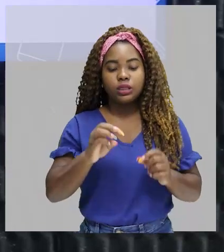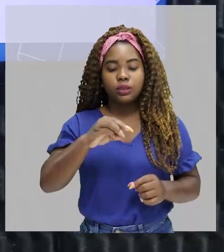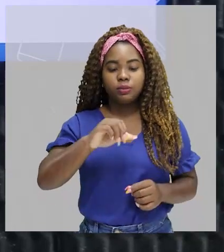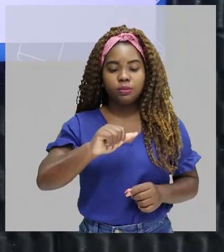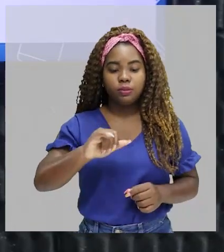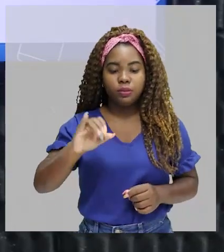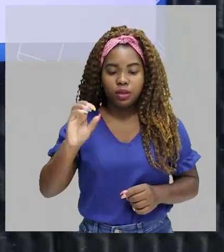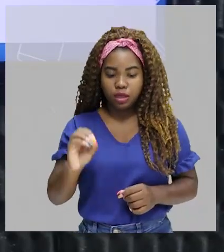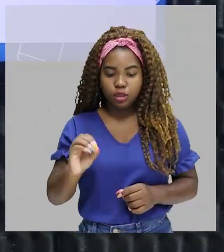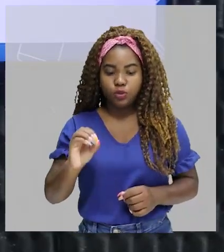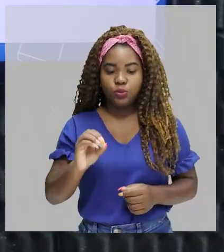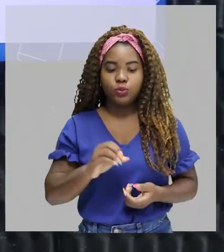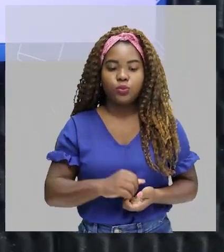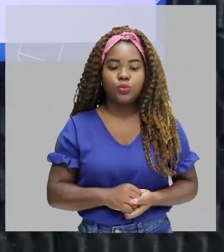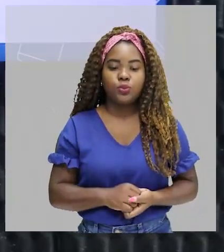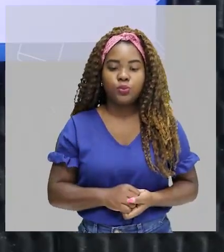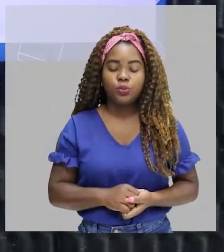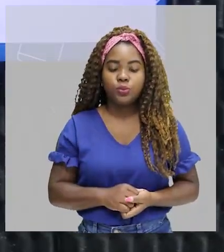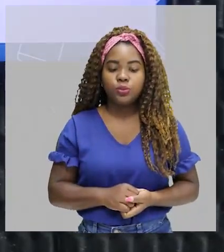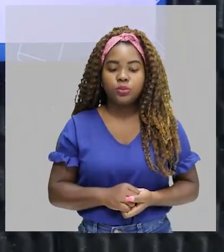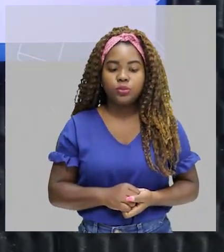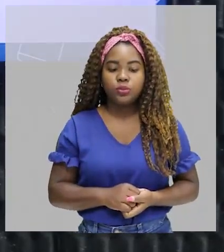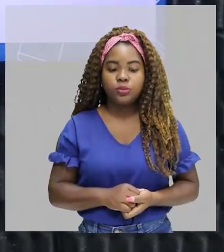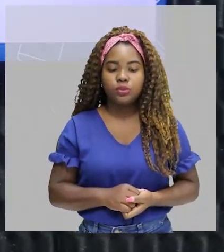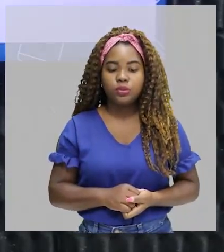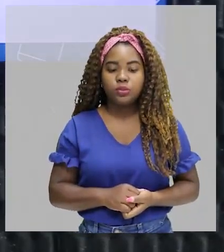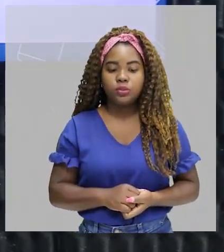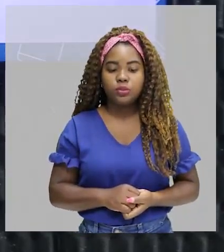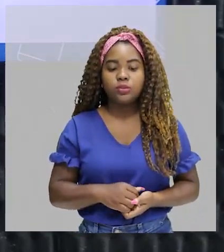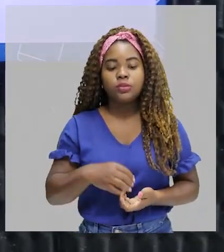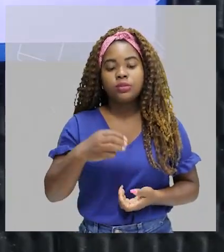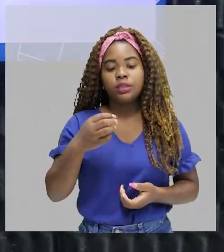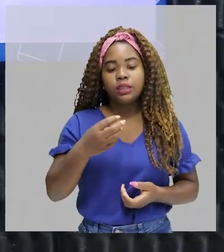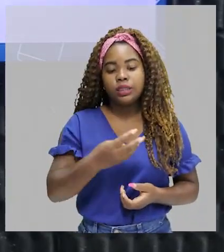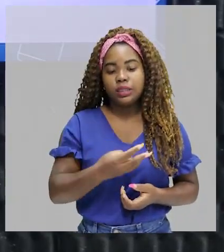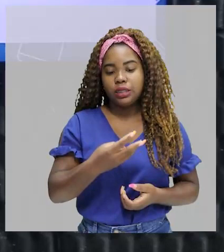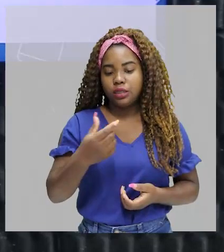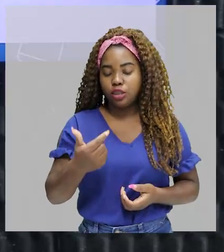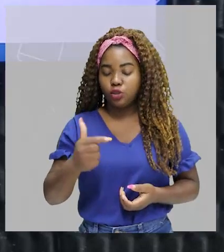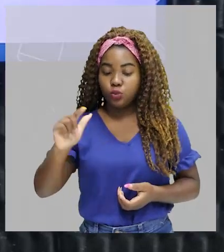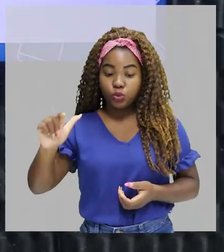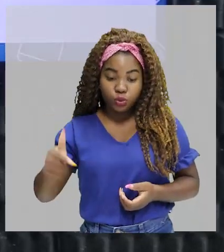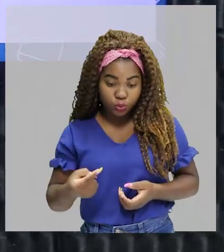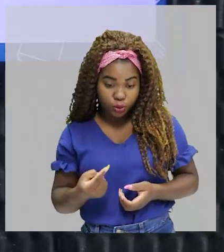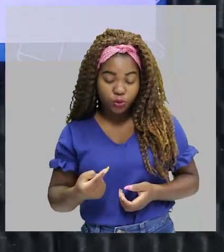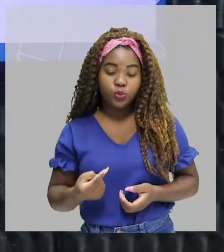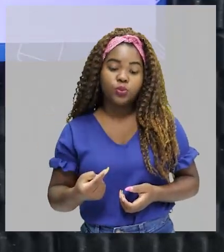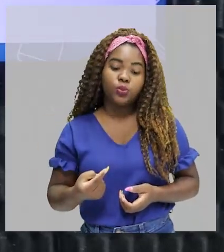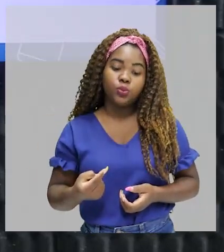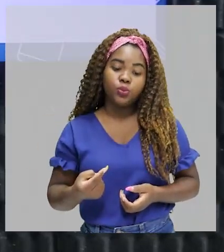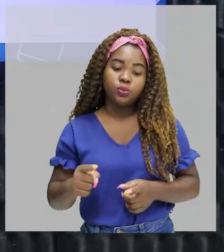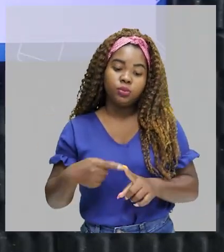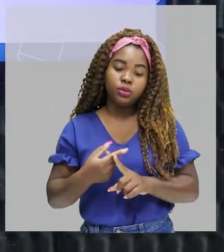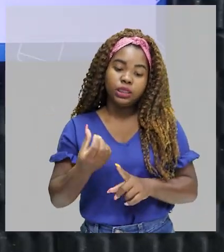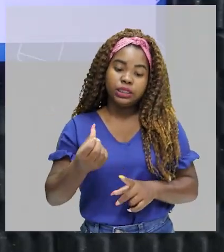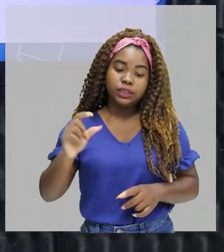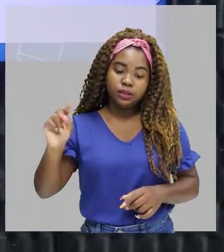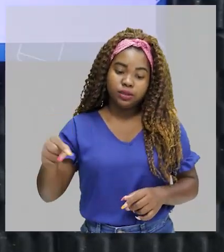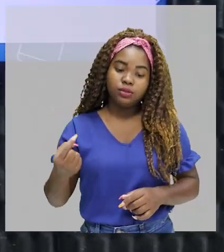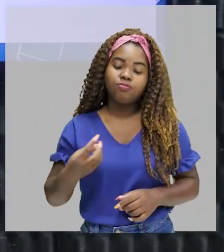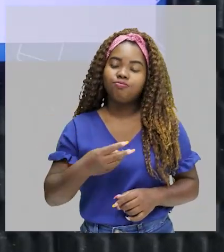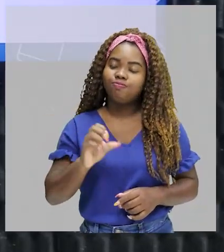mês de maio, ora, 32 mil, que é o anterior, mais os 6 mil, logo, eu tenho em